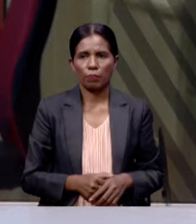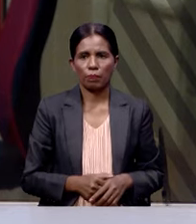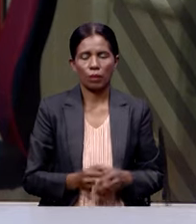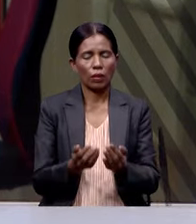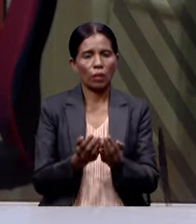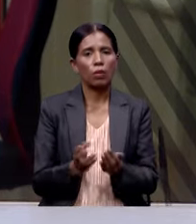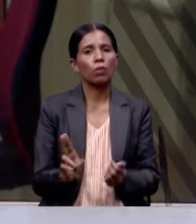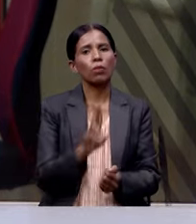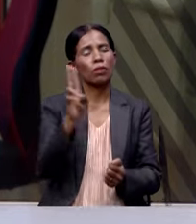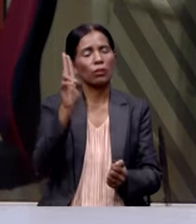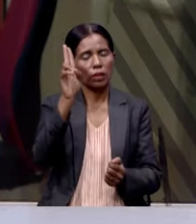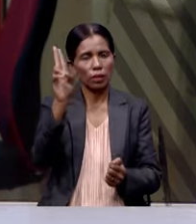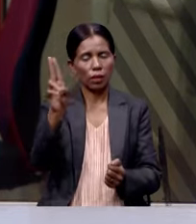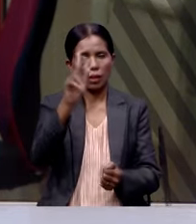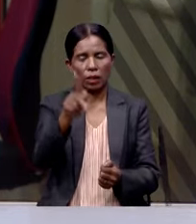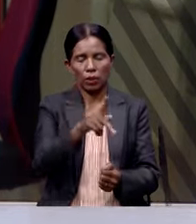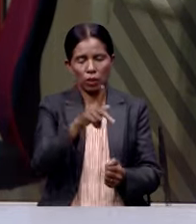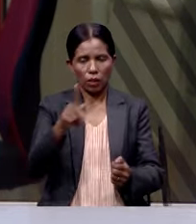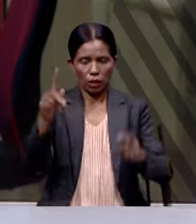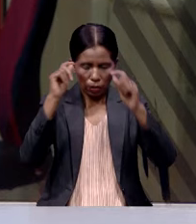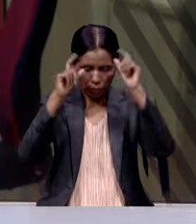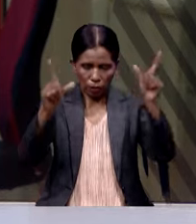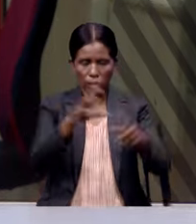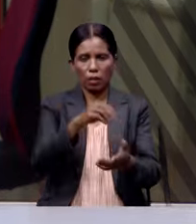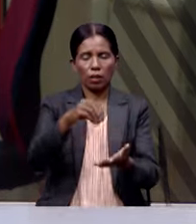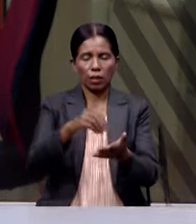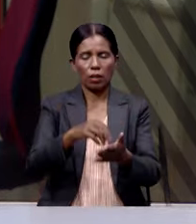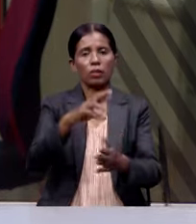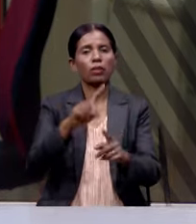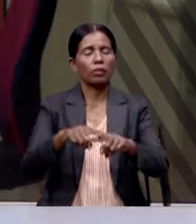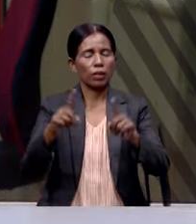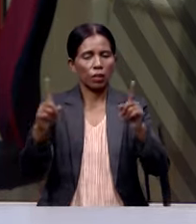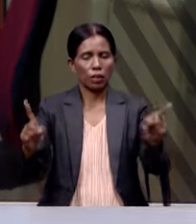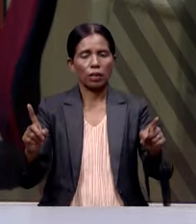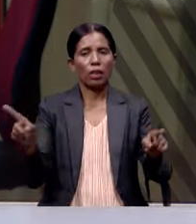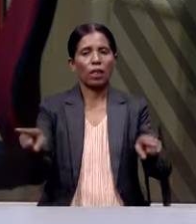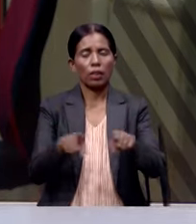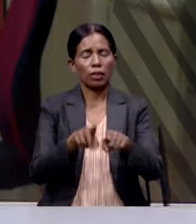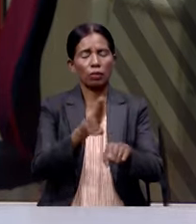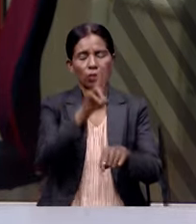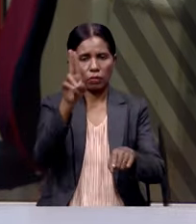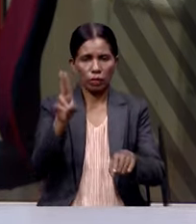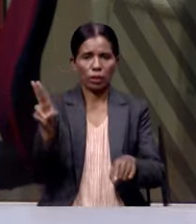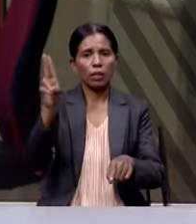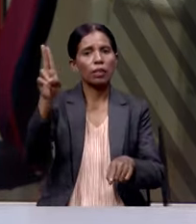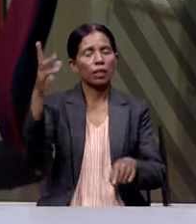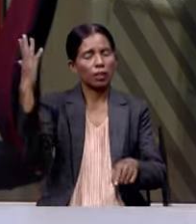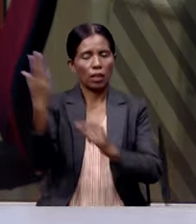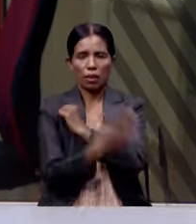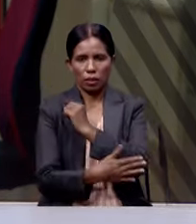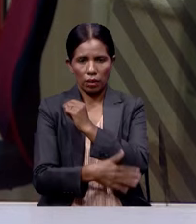Universidade Católica Timorense marca diferença e a currículo acadêmico entre Universidade Sira e a Relaran.